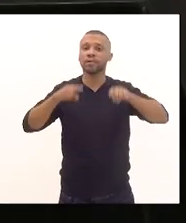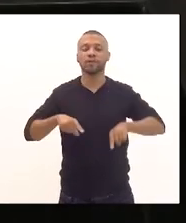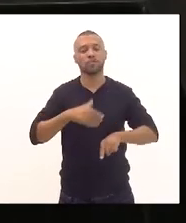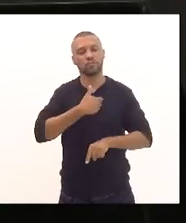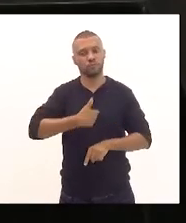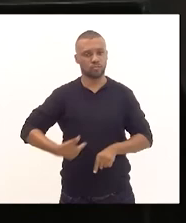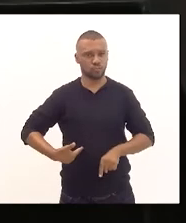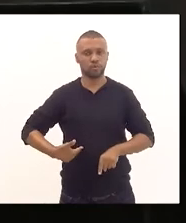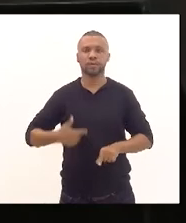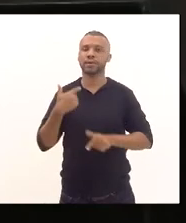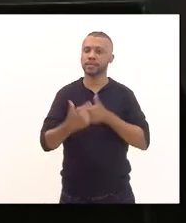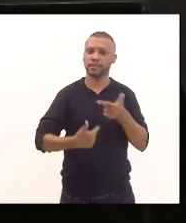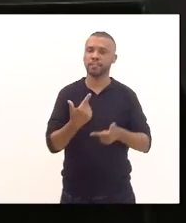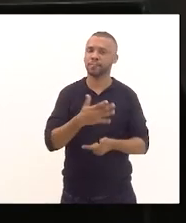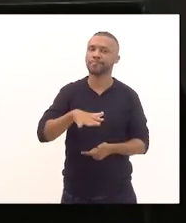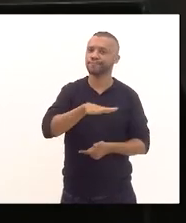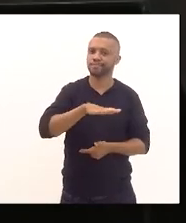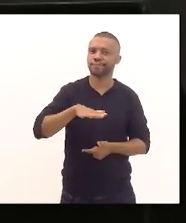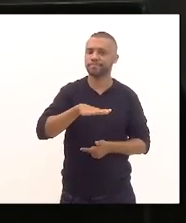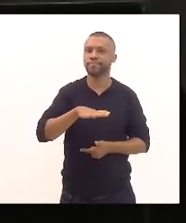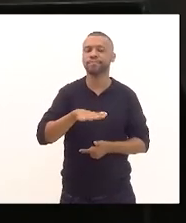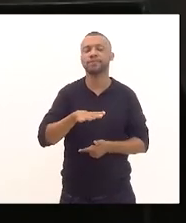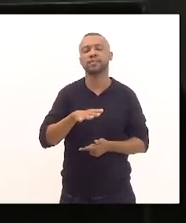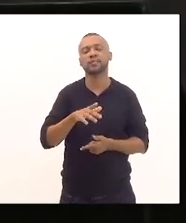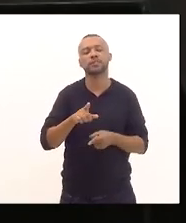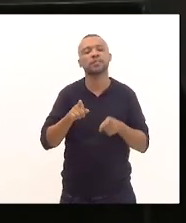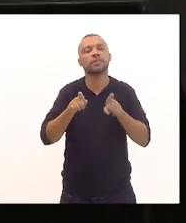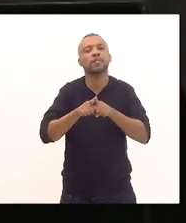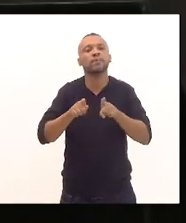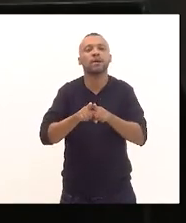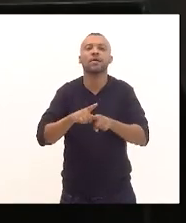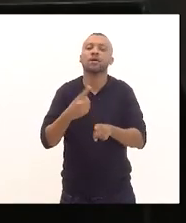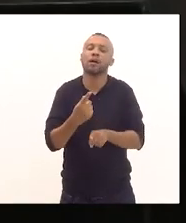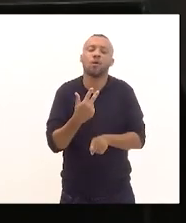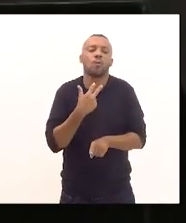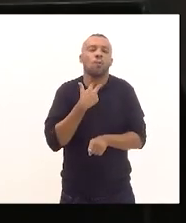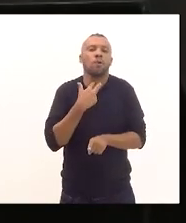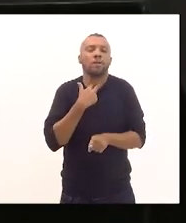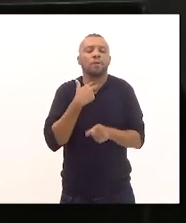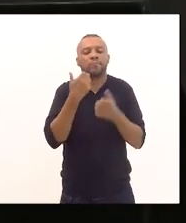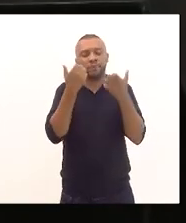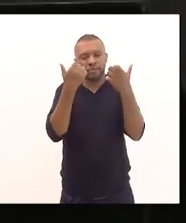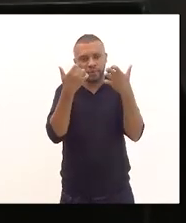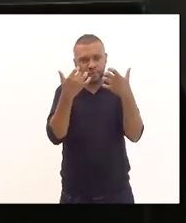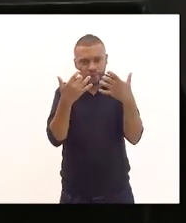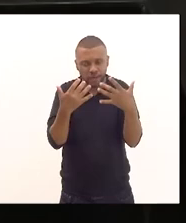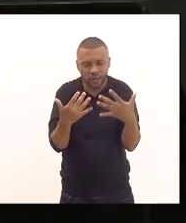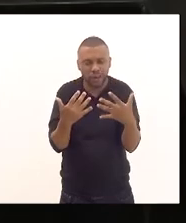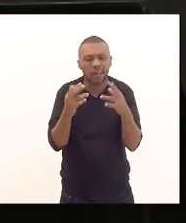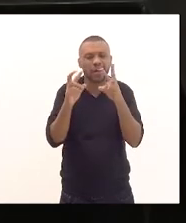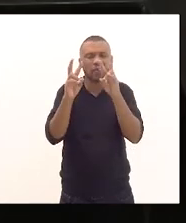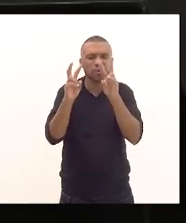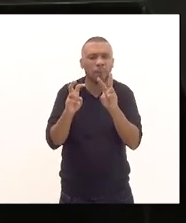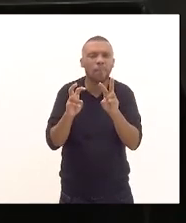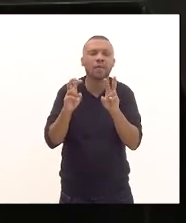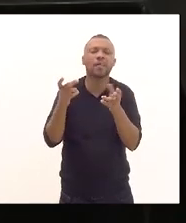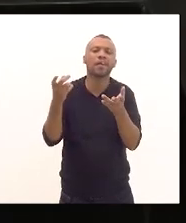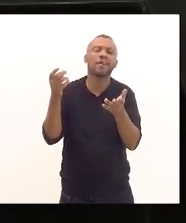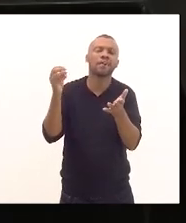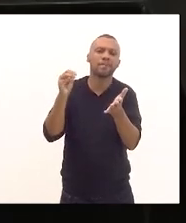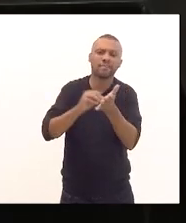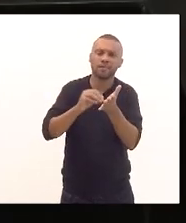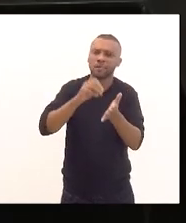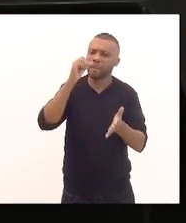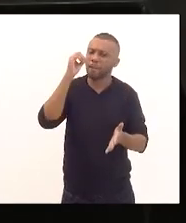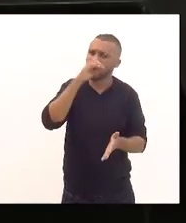Públicos mas também não podemos deixar de falar dos descasos dos maltes